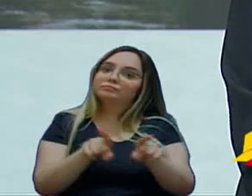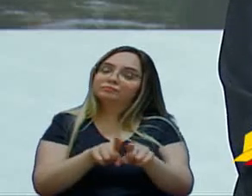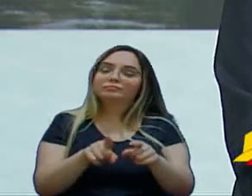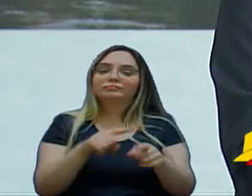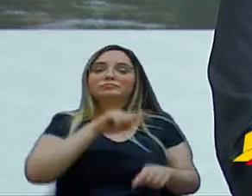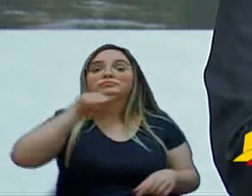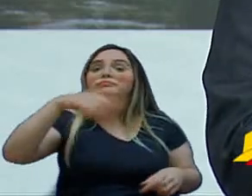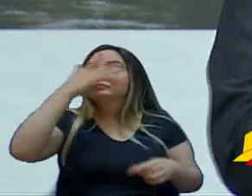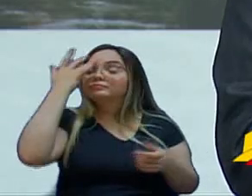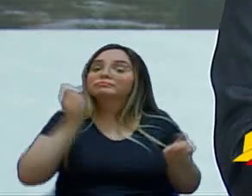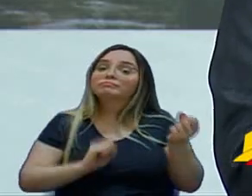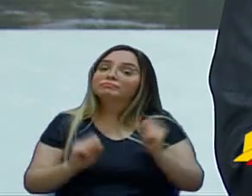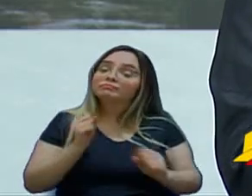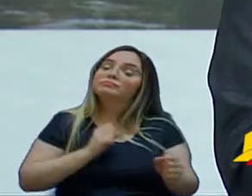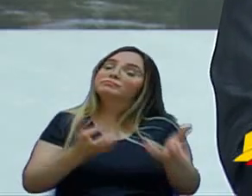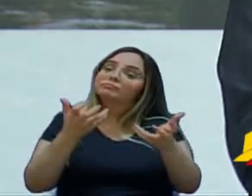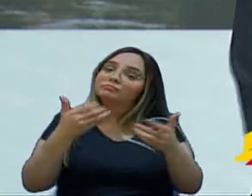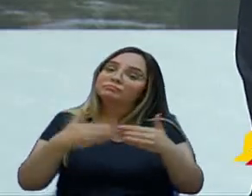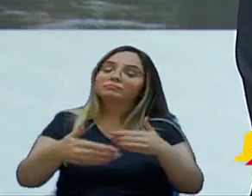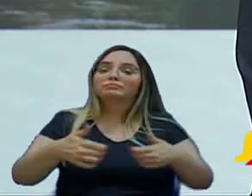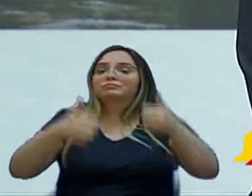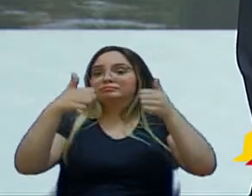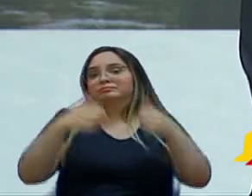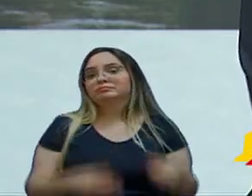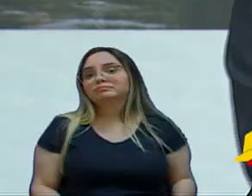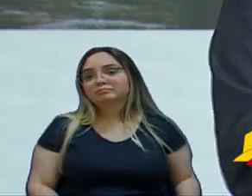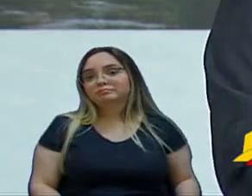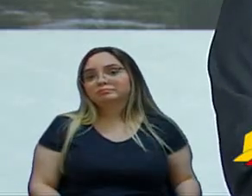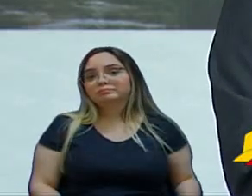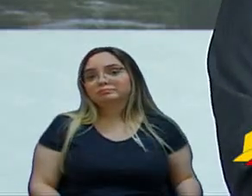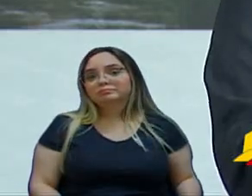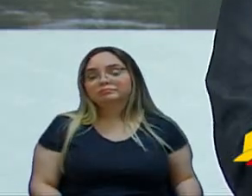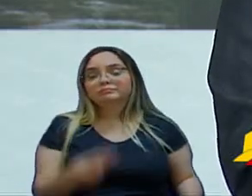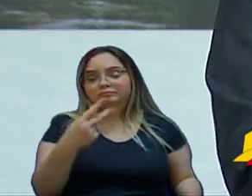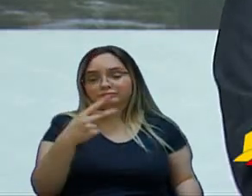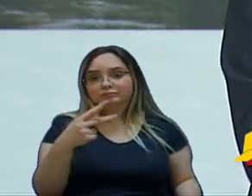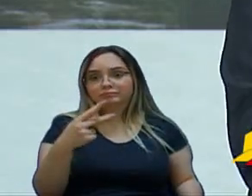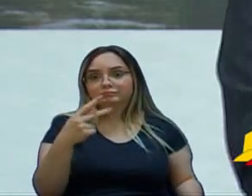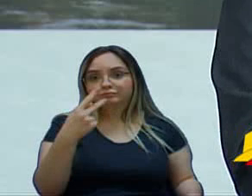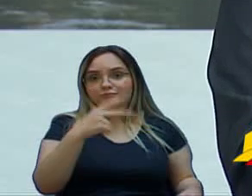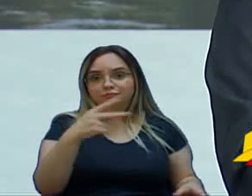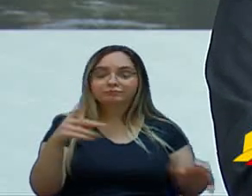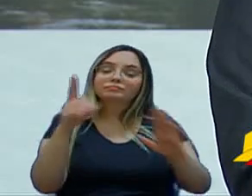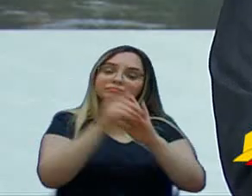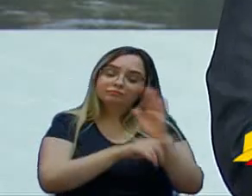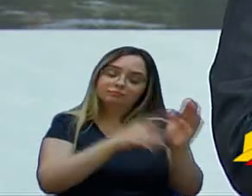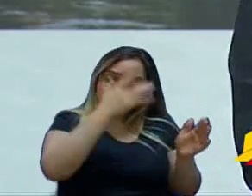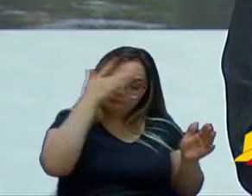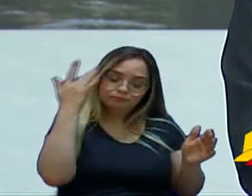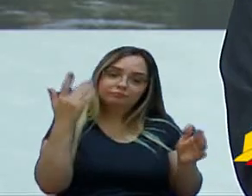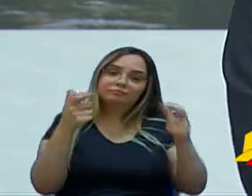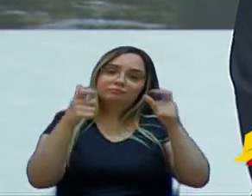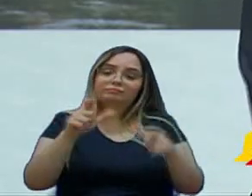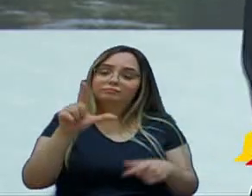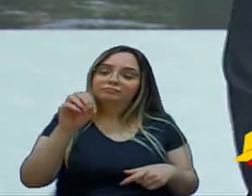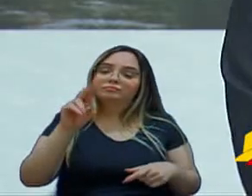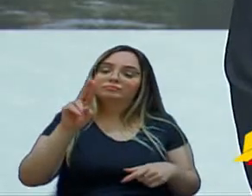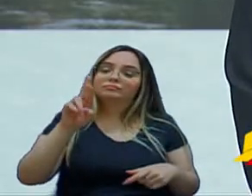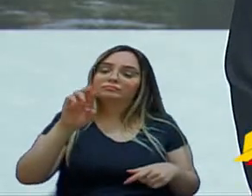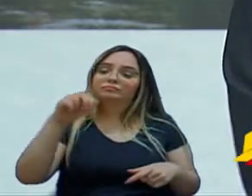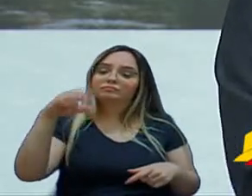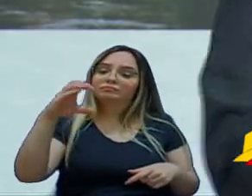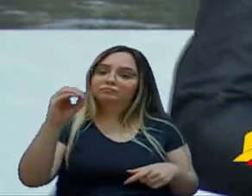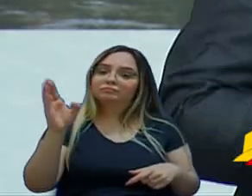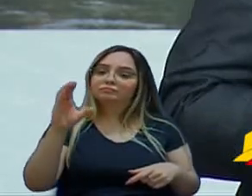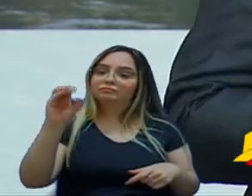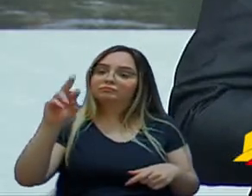pelas essas melhorias, que é direito deles. E, no caso, o Fomplata vai acontecer na Rua Sorocaba, Rua Lourenço Correia e a Manuel de